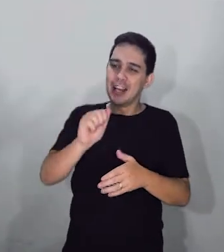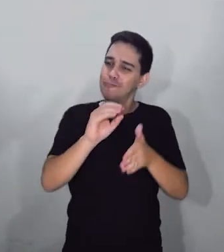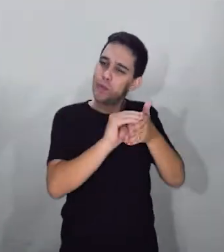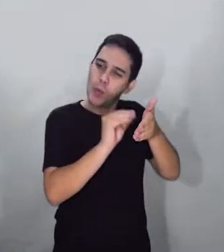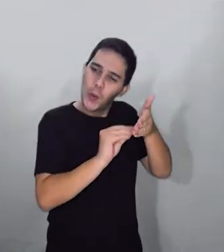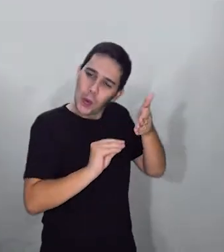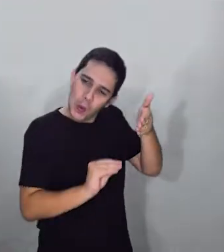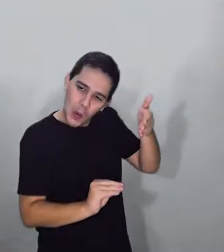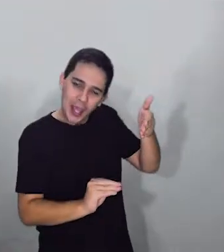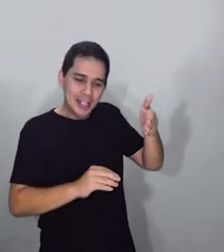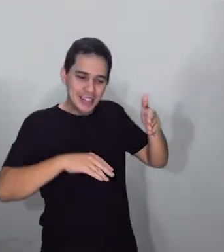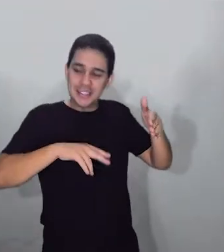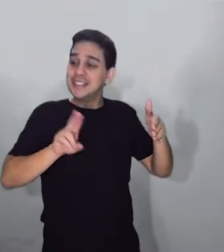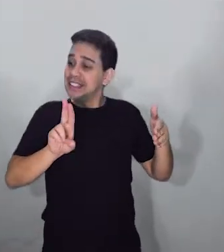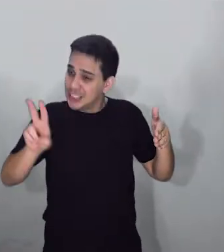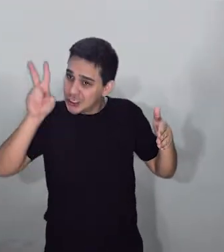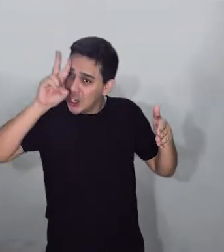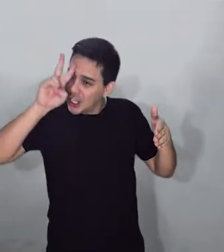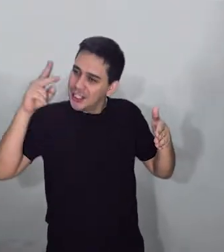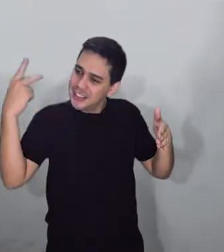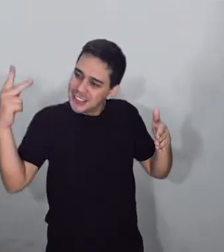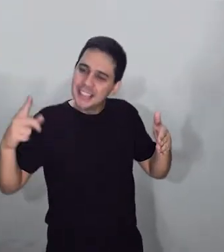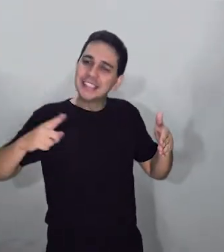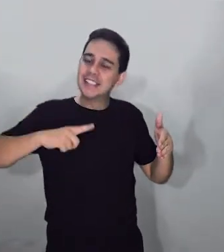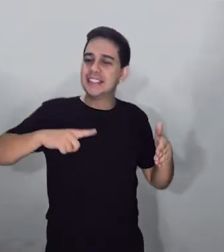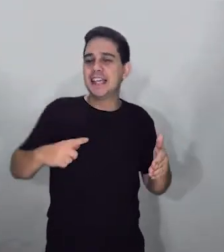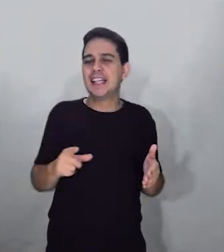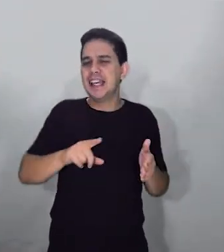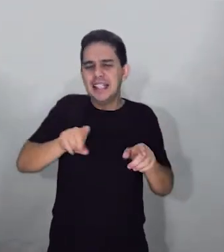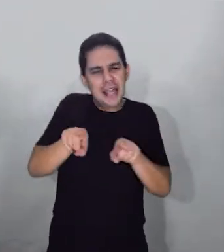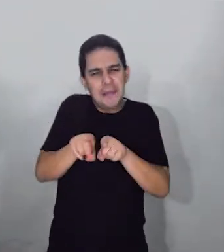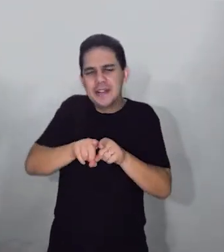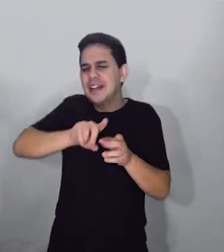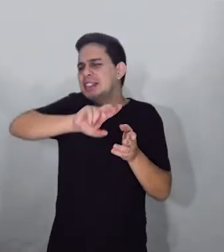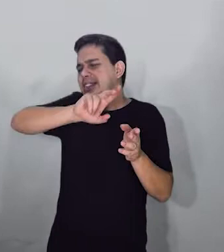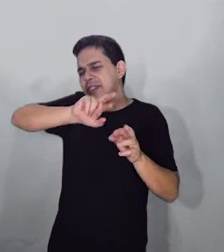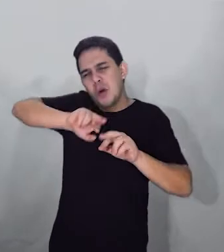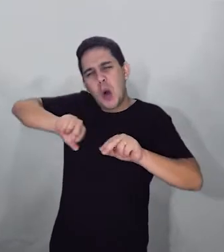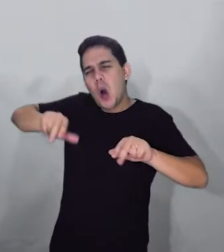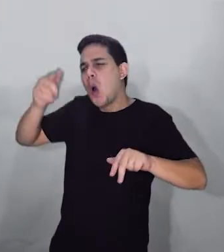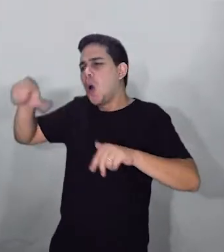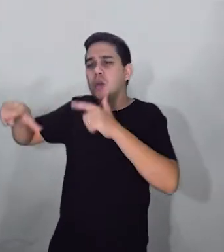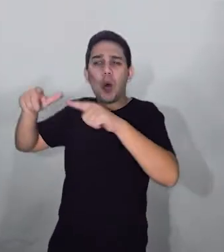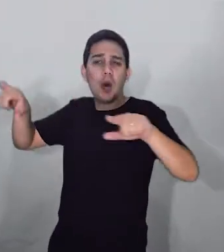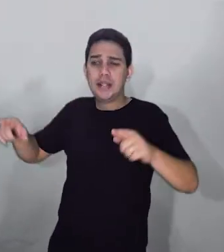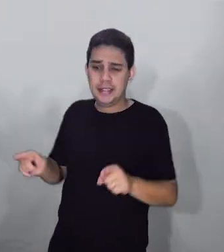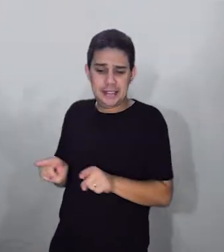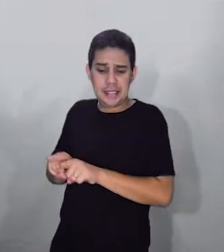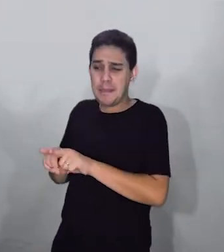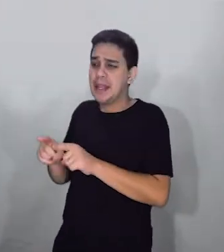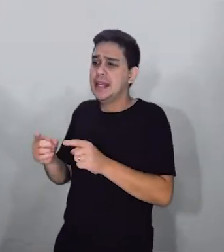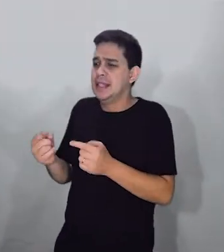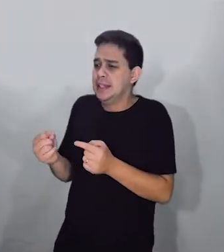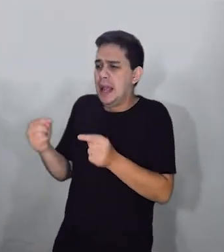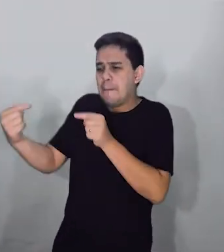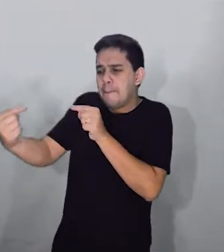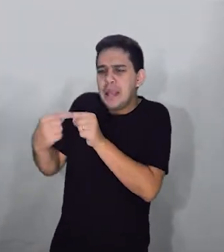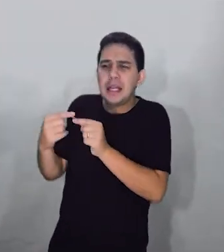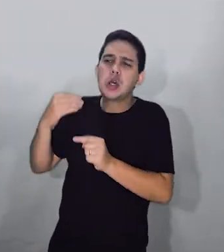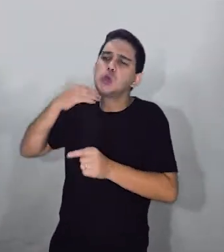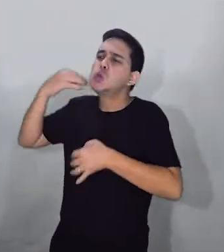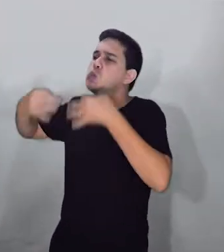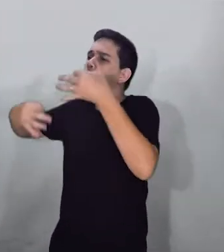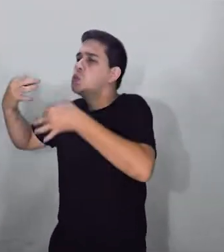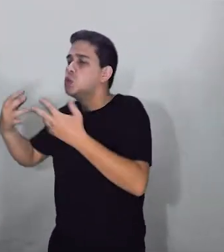e além de outros relatórios psicossociais, coisas relativas ao judiciário, ações judiciais,